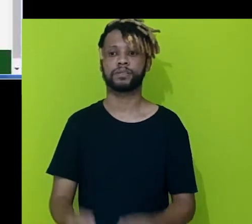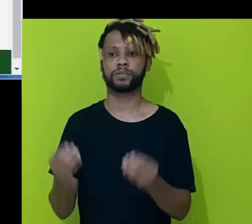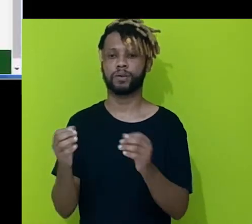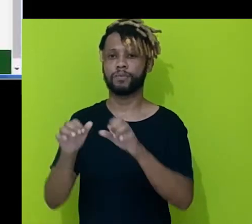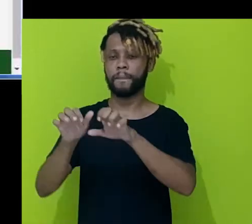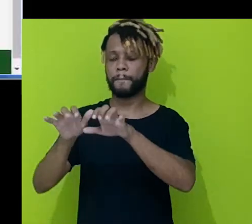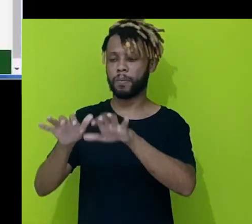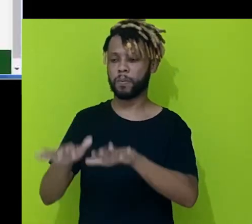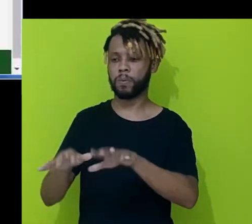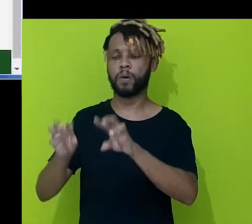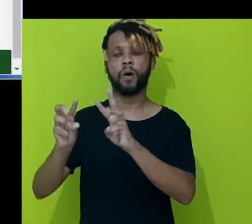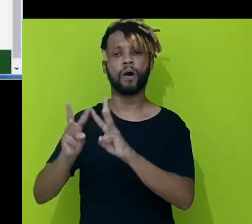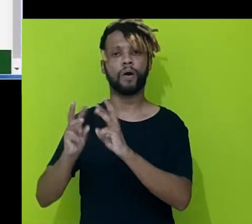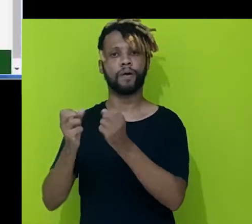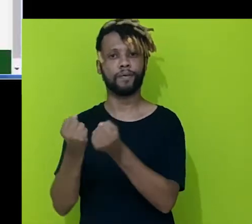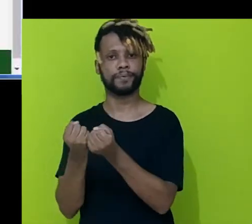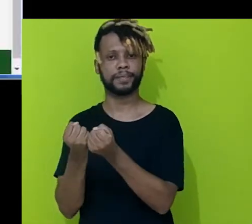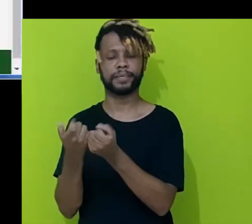oficina.